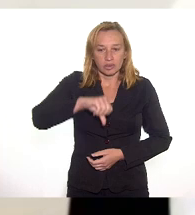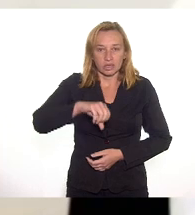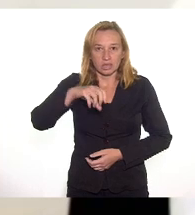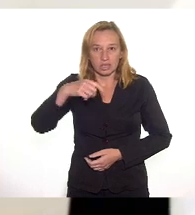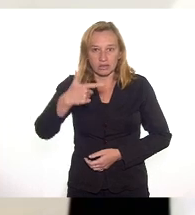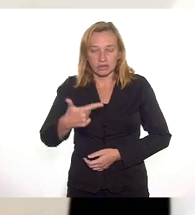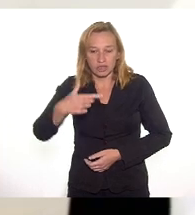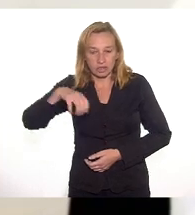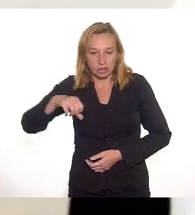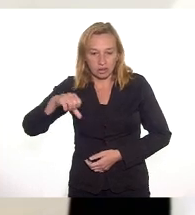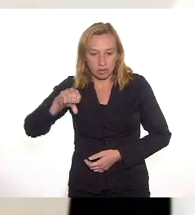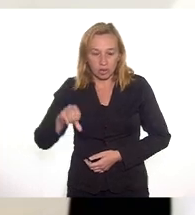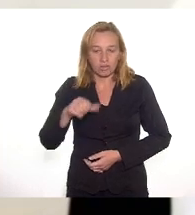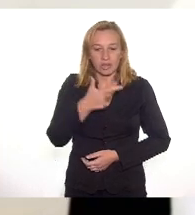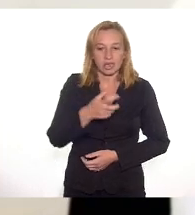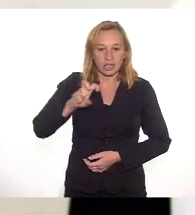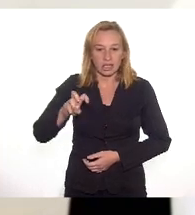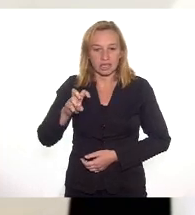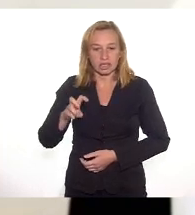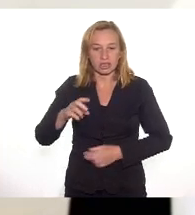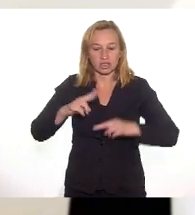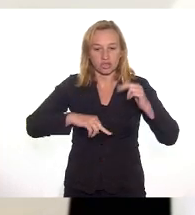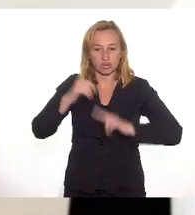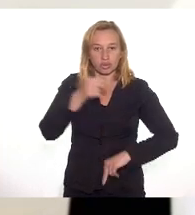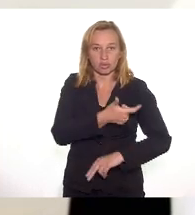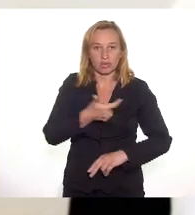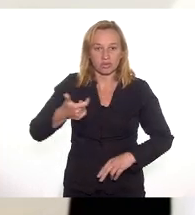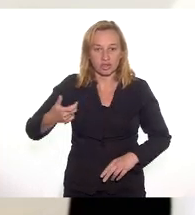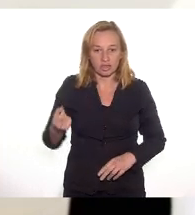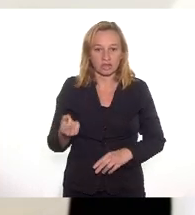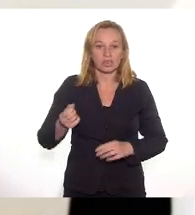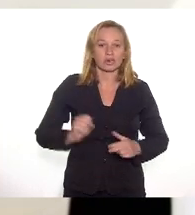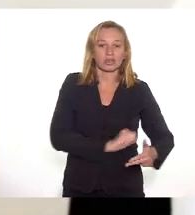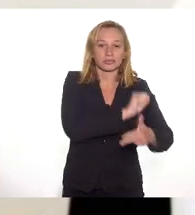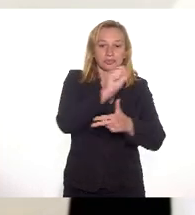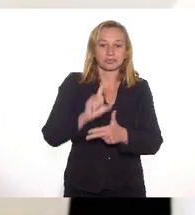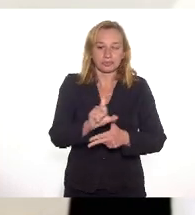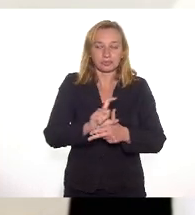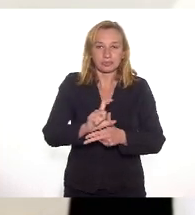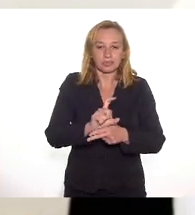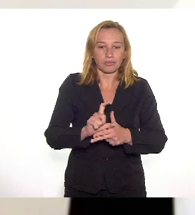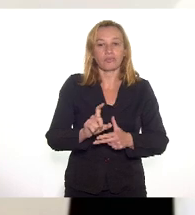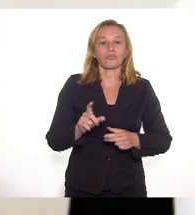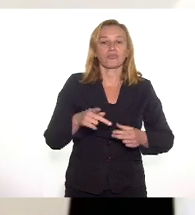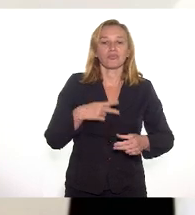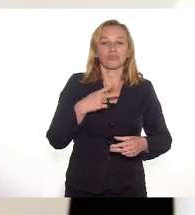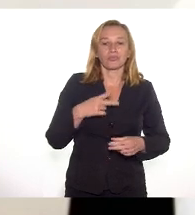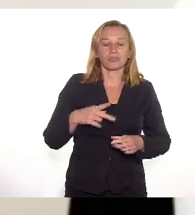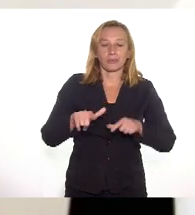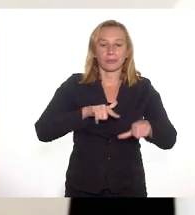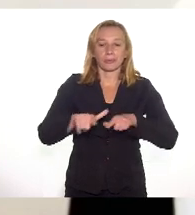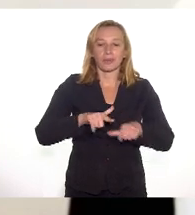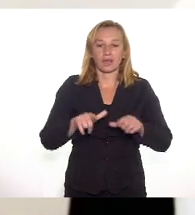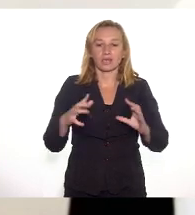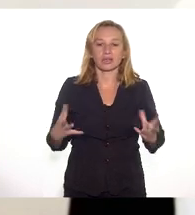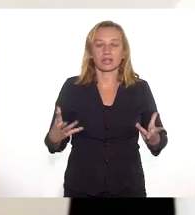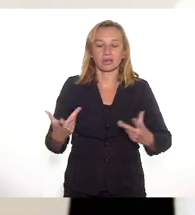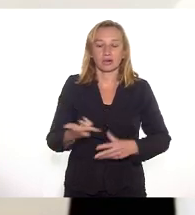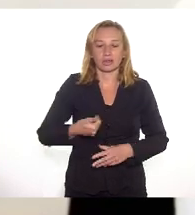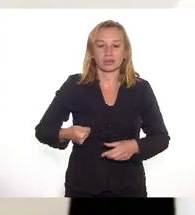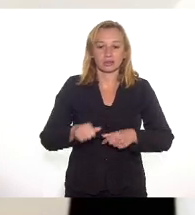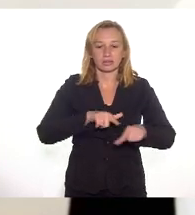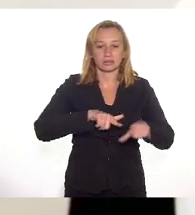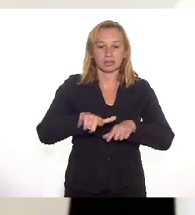8.929 de 15 de julho de 2020, que autoriza o Poder Executivo a classificar como serviço essencial as atividades do